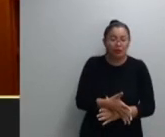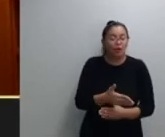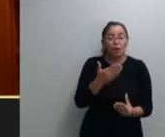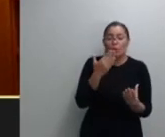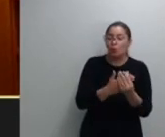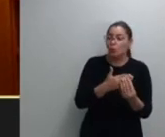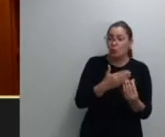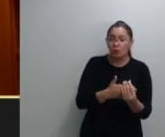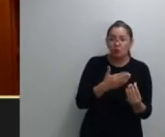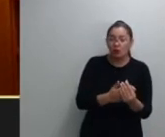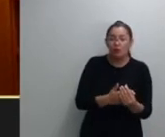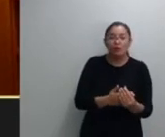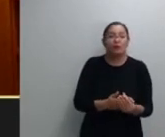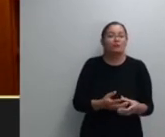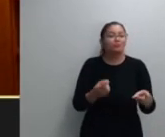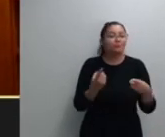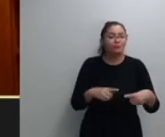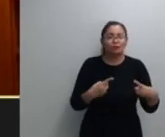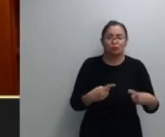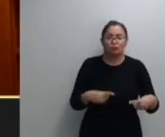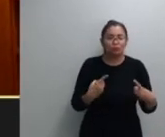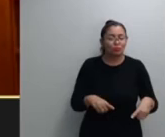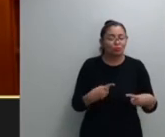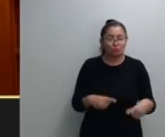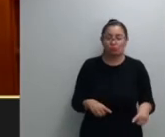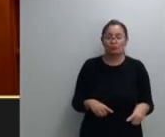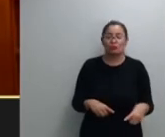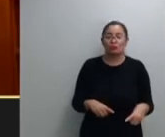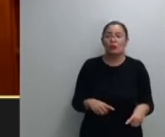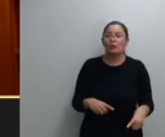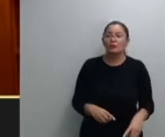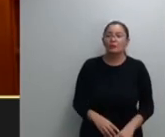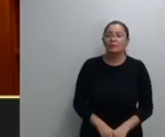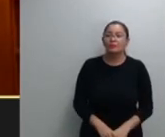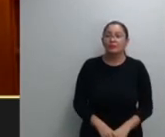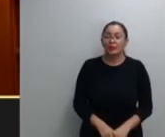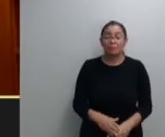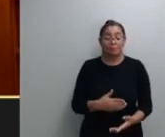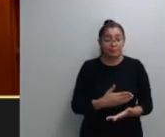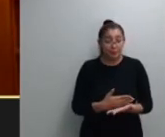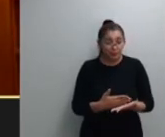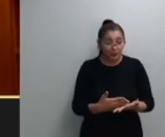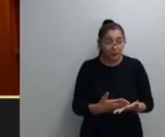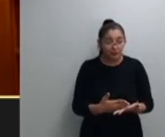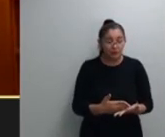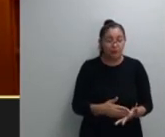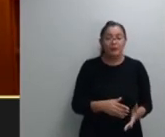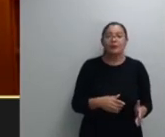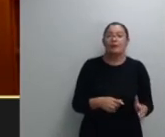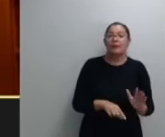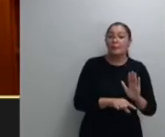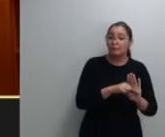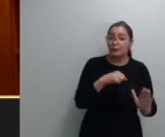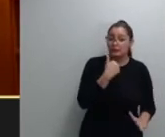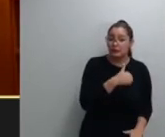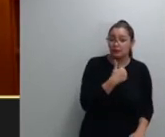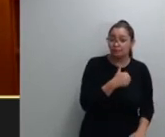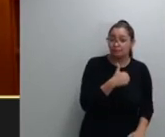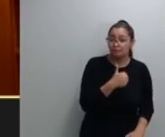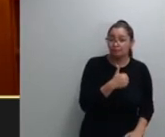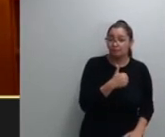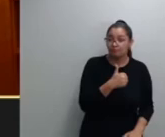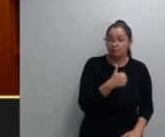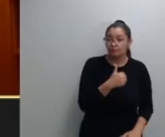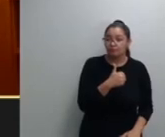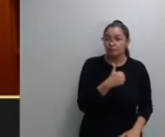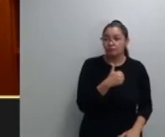discutindo essa interpretação da Receita Federal, pelos seguintes motivos. A primeira causa de pedir é porque veículo é, sim, uma espécie